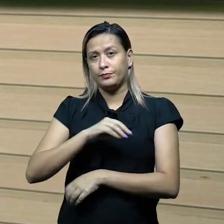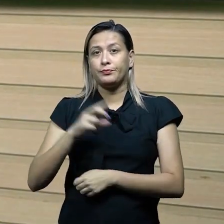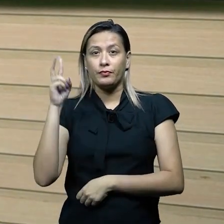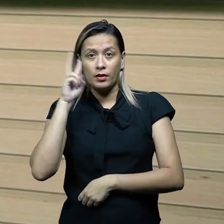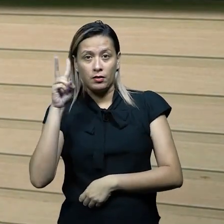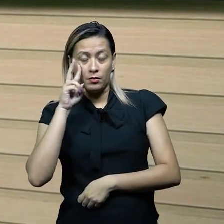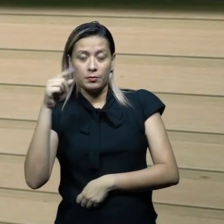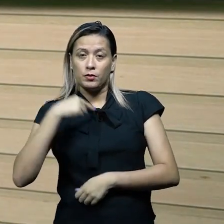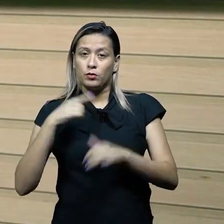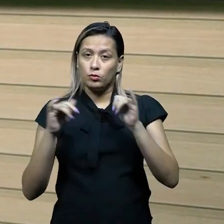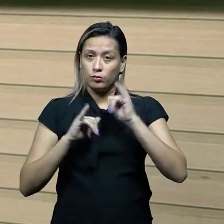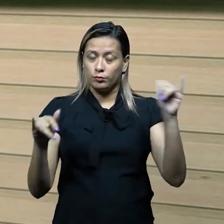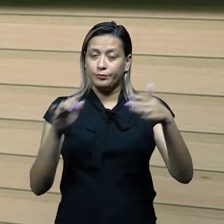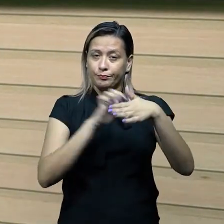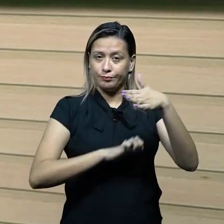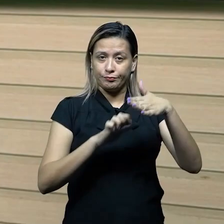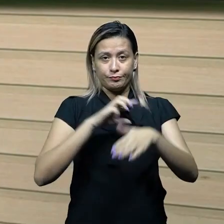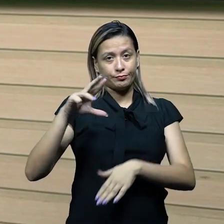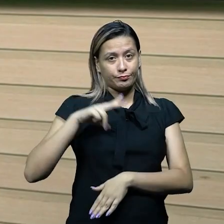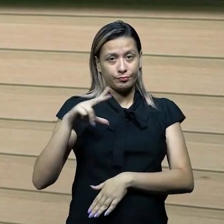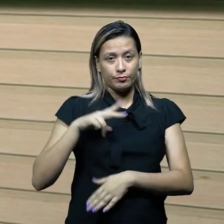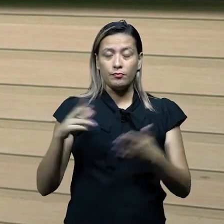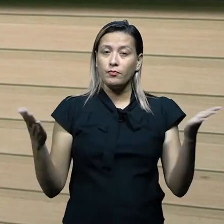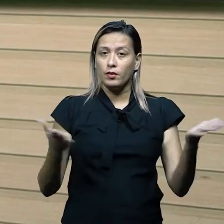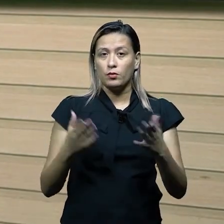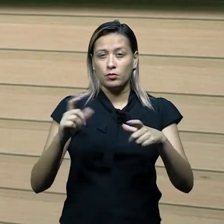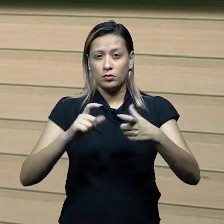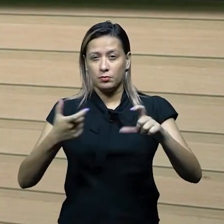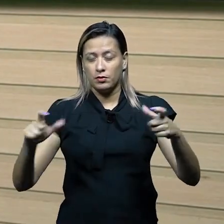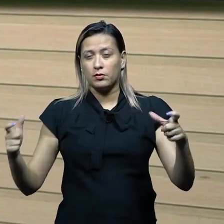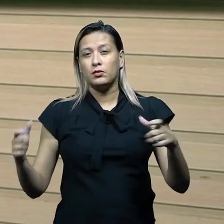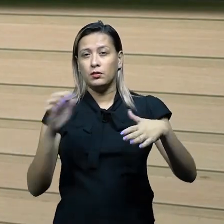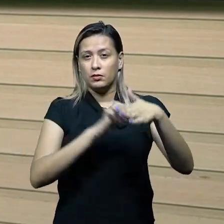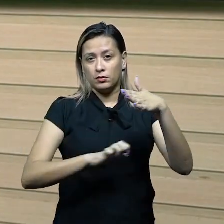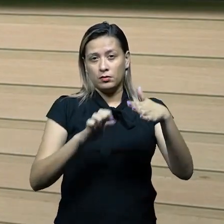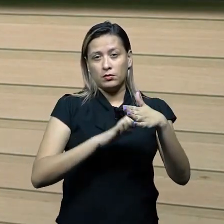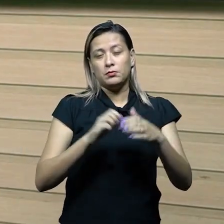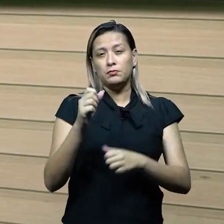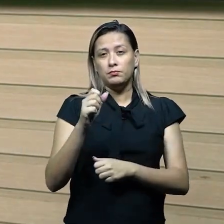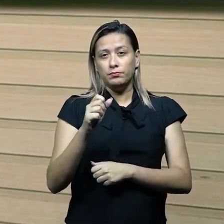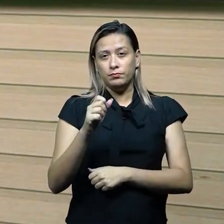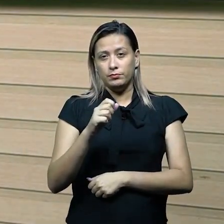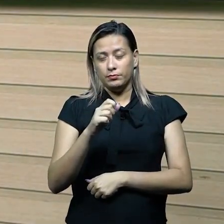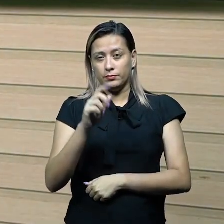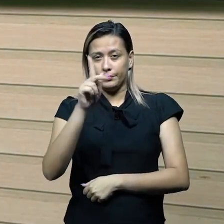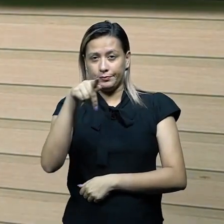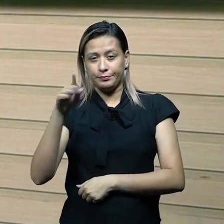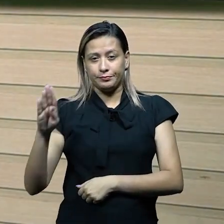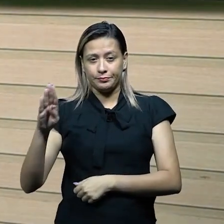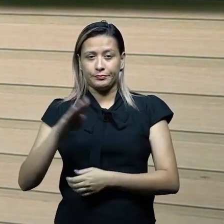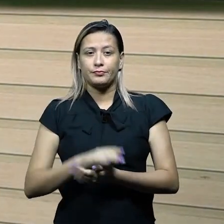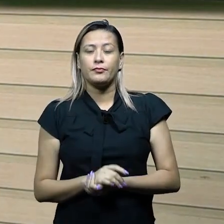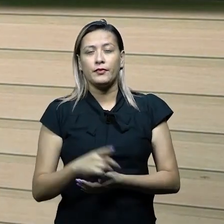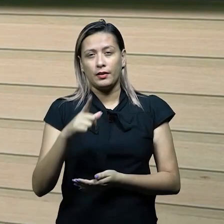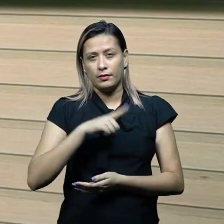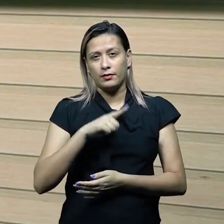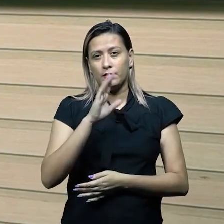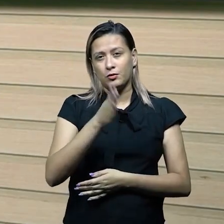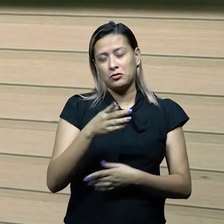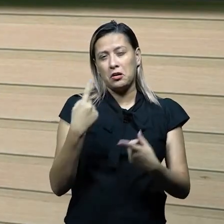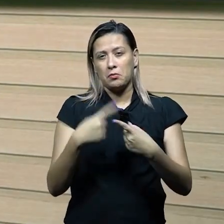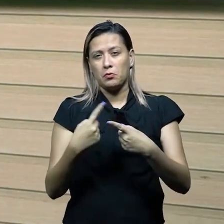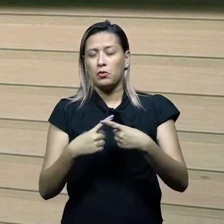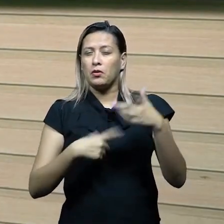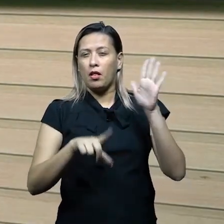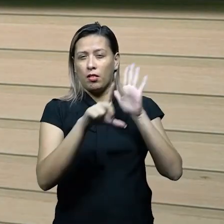privadas. Hoje, a maioria das empresas públicas, praticamente de 80% a 90%, já existe isso. Mas existe por causa de